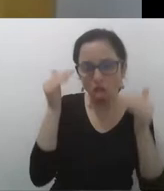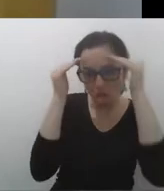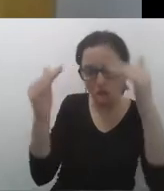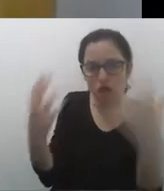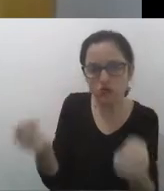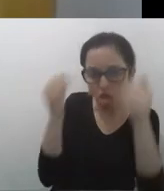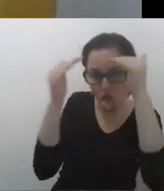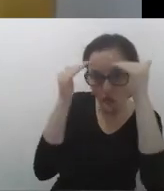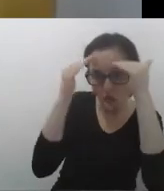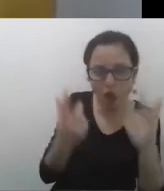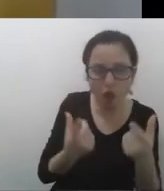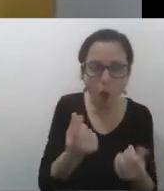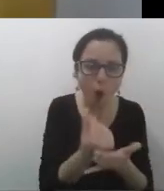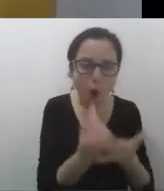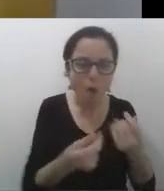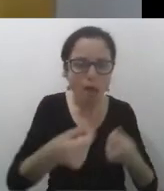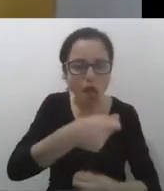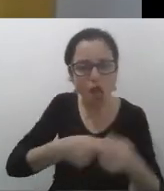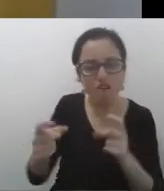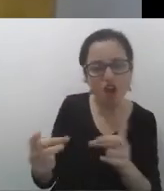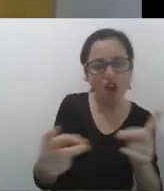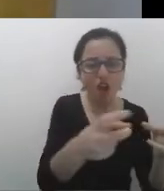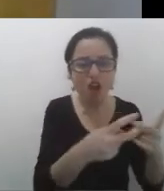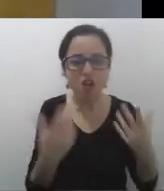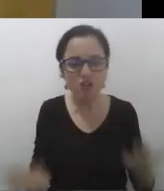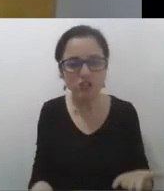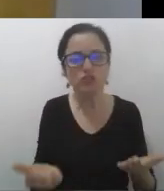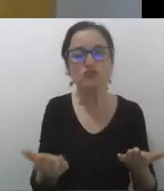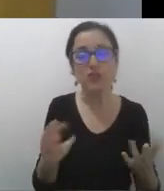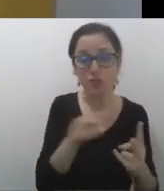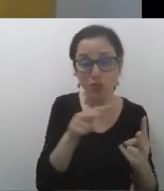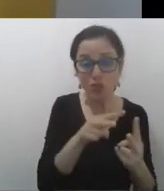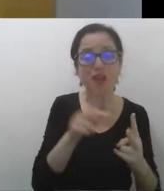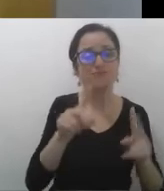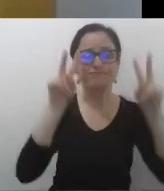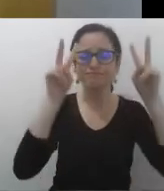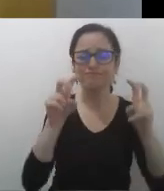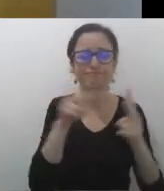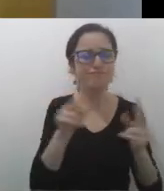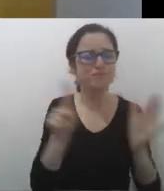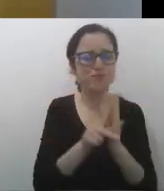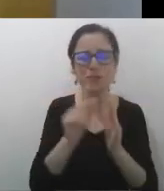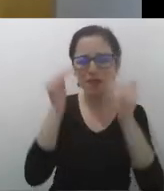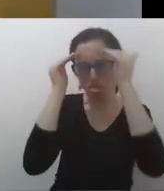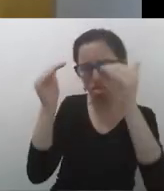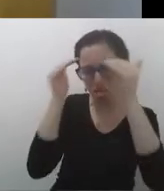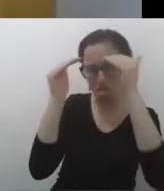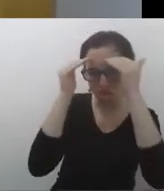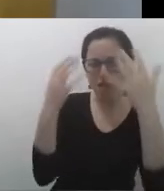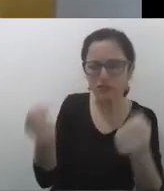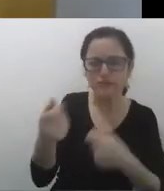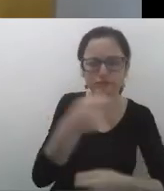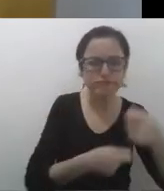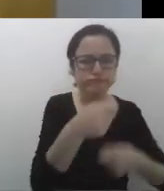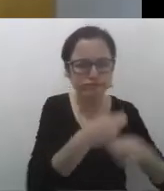coisas que, né, de ter uma relação de submissão ao mercado, né? Então, essa era a grande questão, eles são